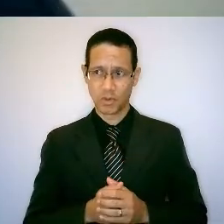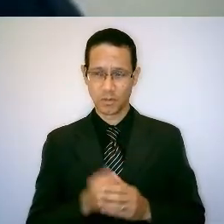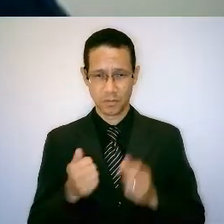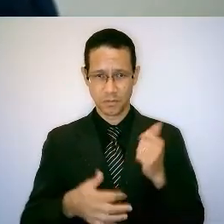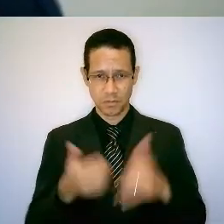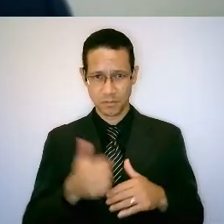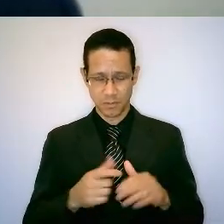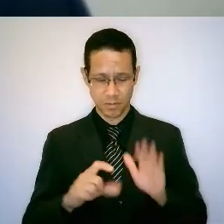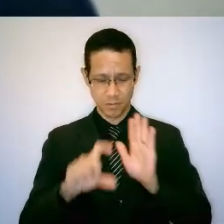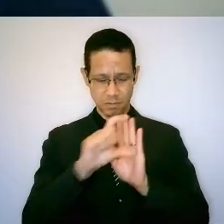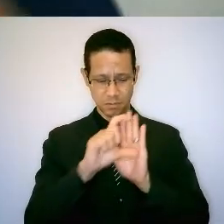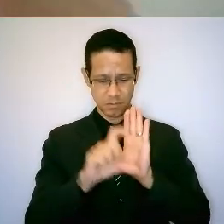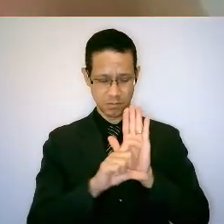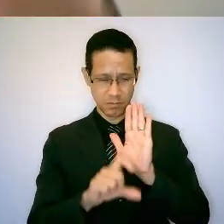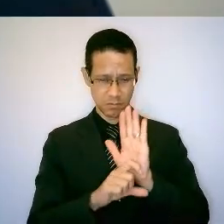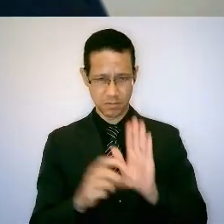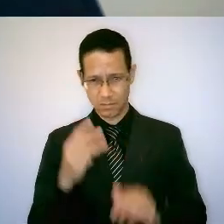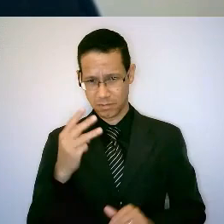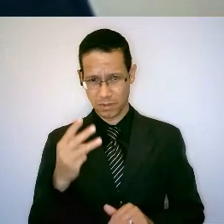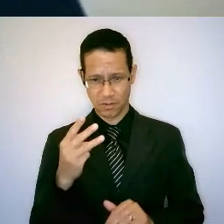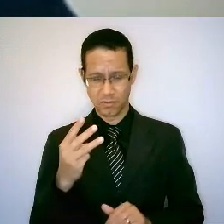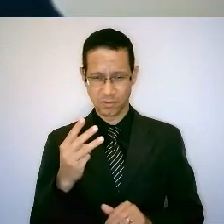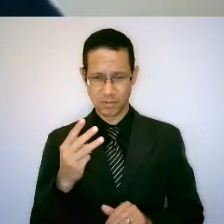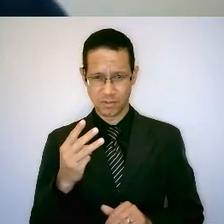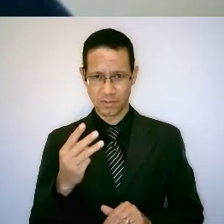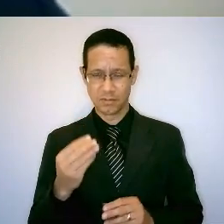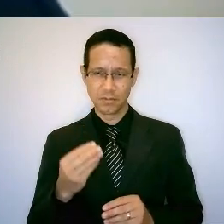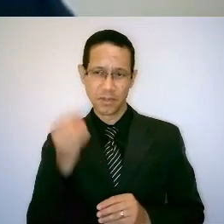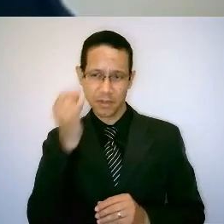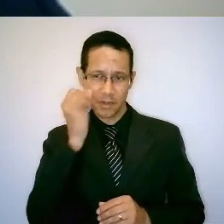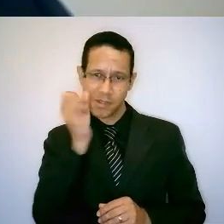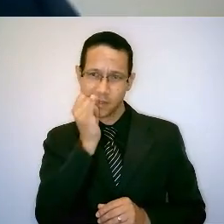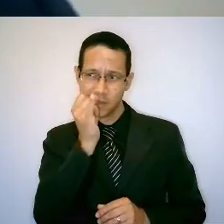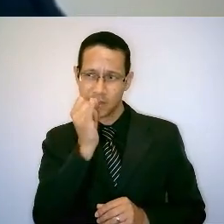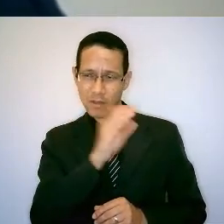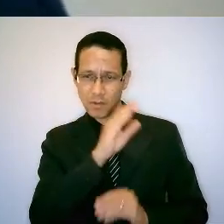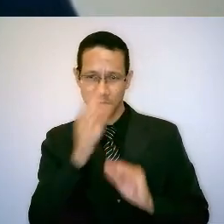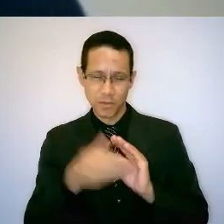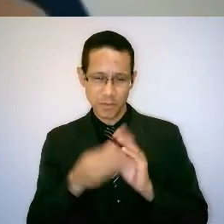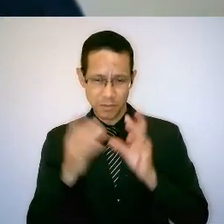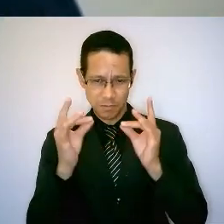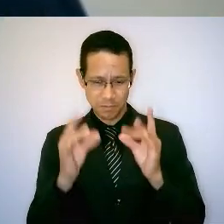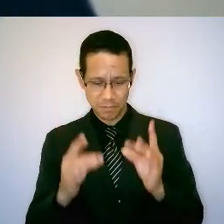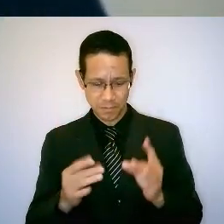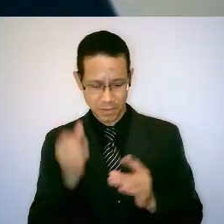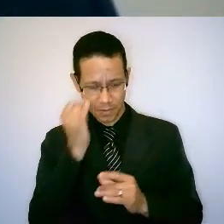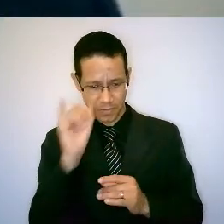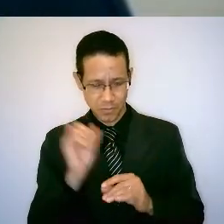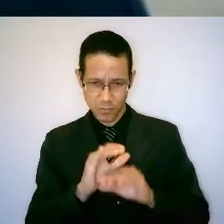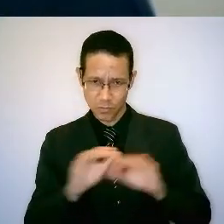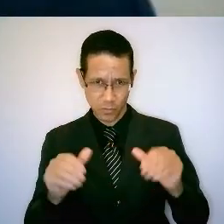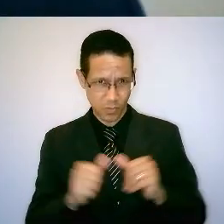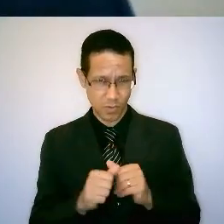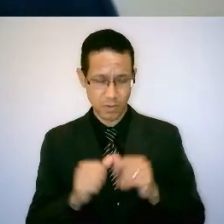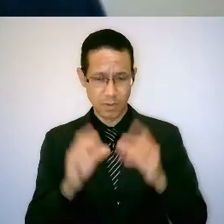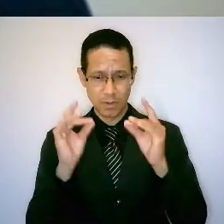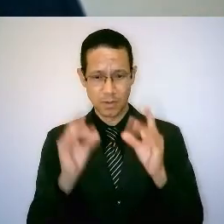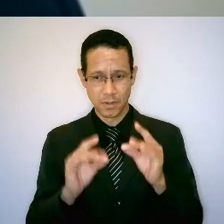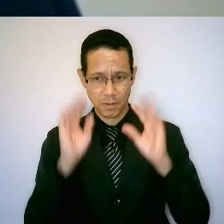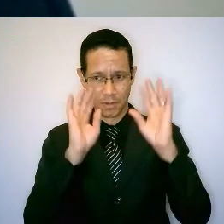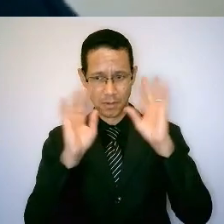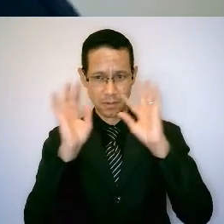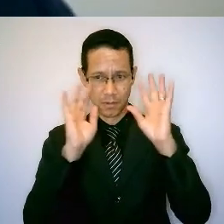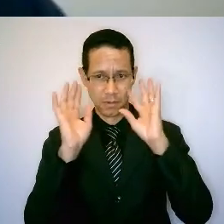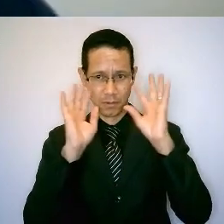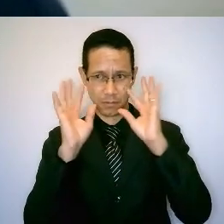parágrafos isso tudo apenas para evitar que a questão seja totalmente elida são questões que merecem Nossa reflexão e atenção